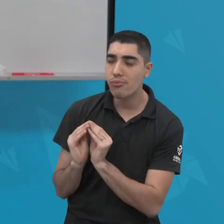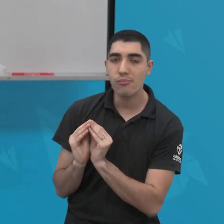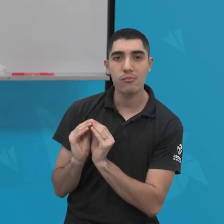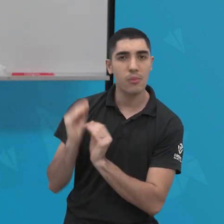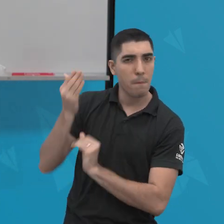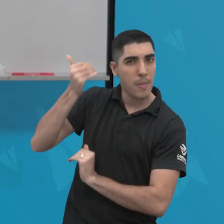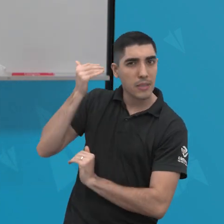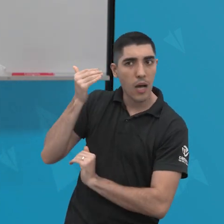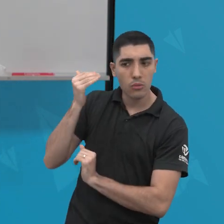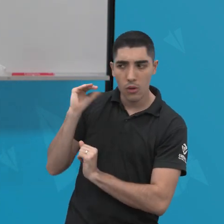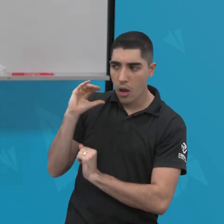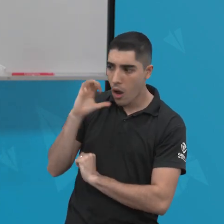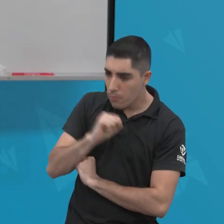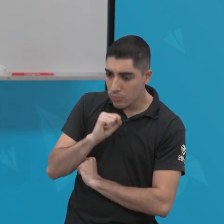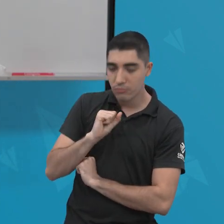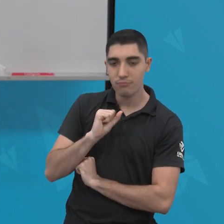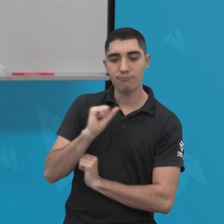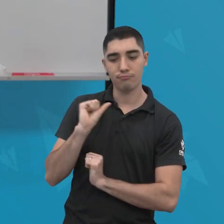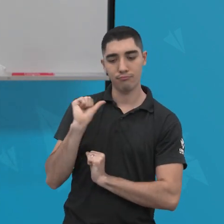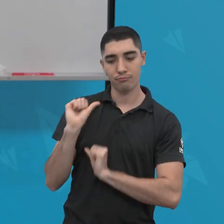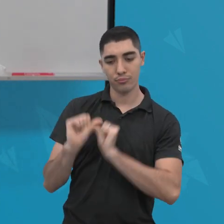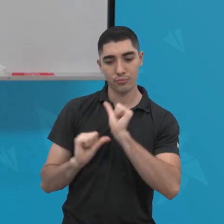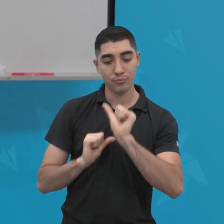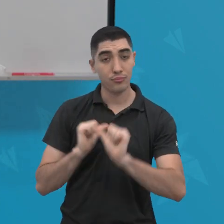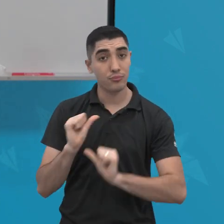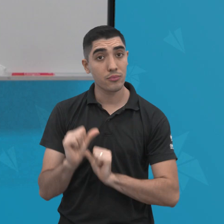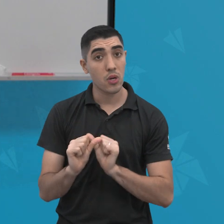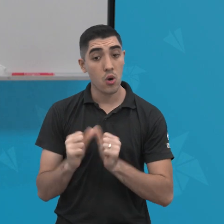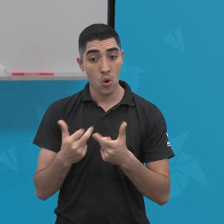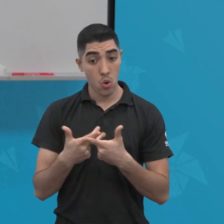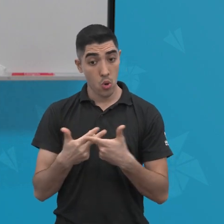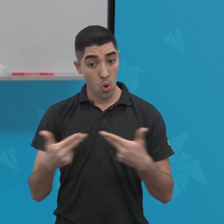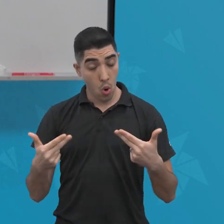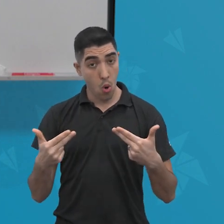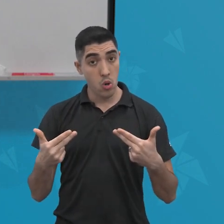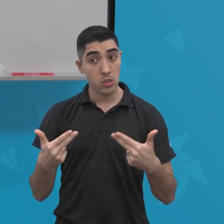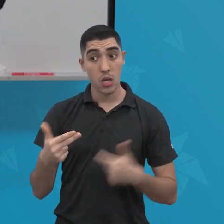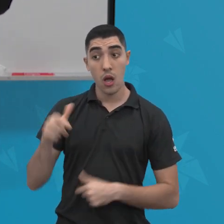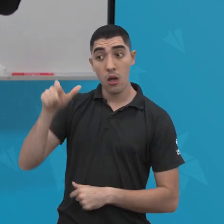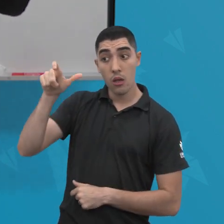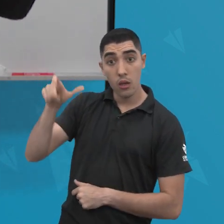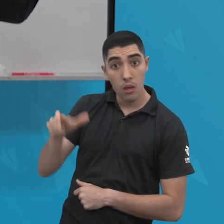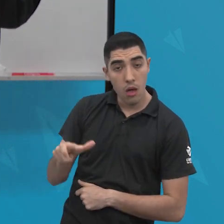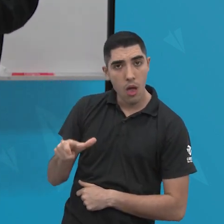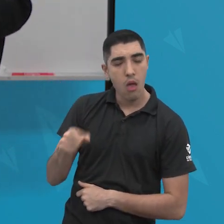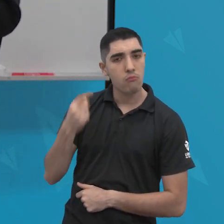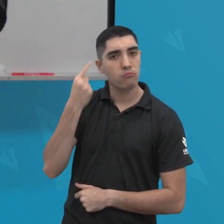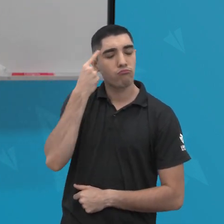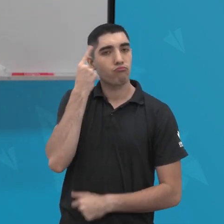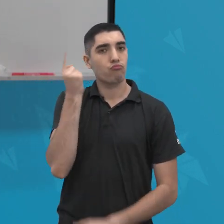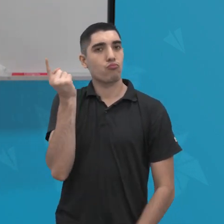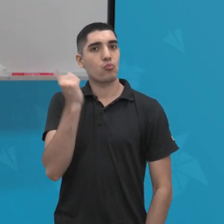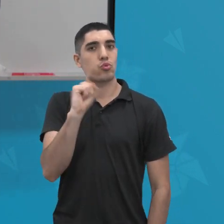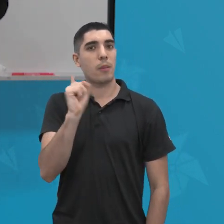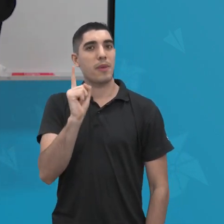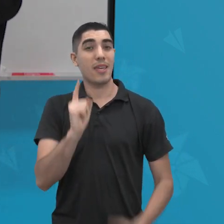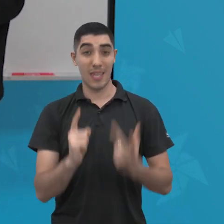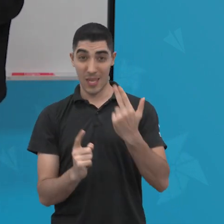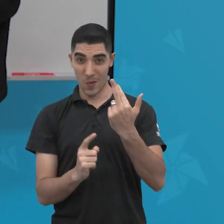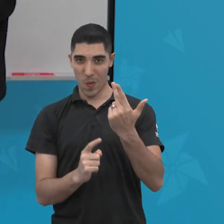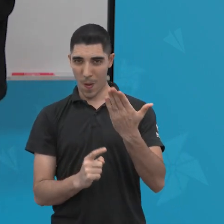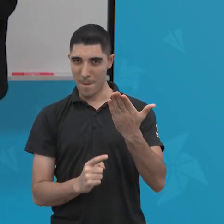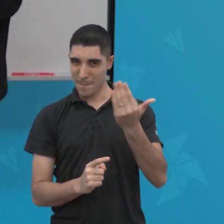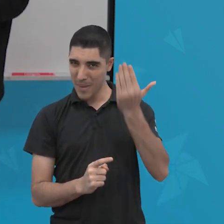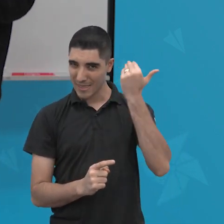algumas situações se transformam em situações que não estavam previstas por aqueles homens